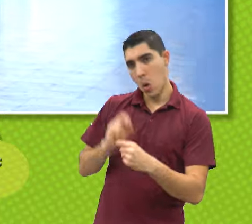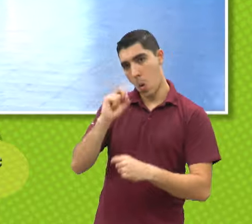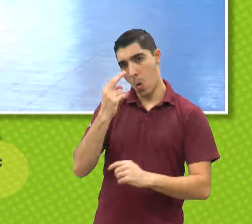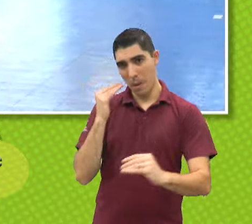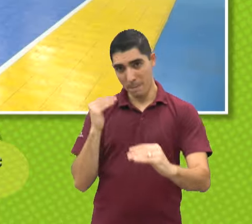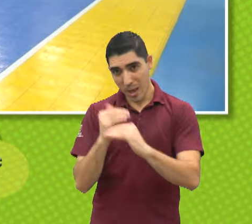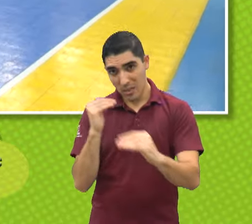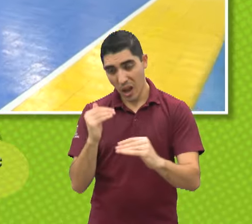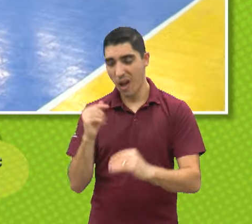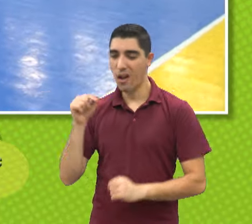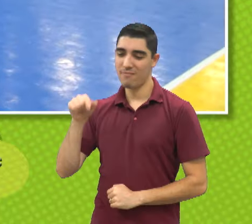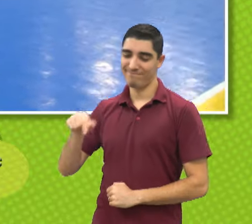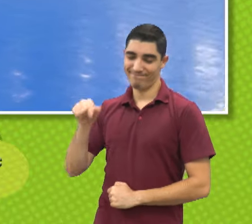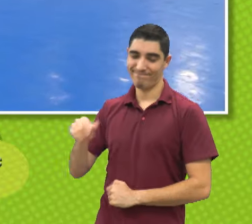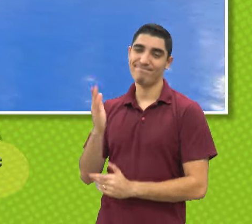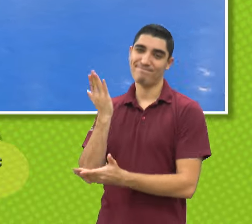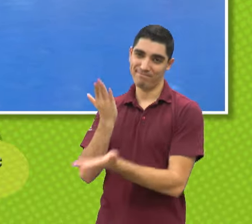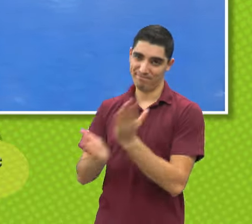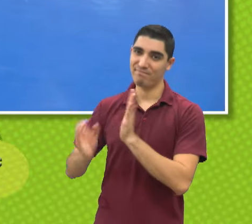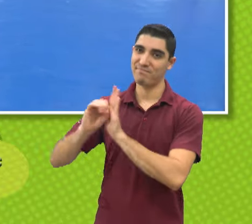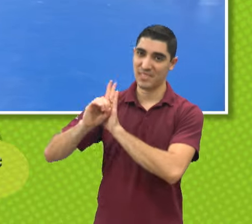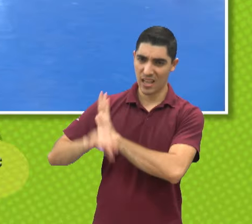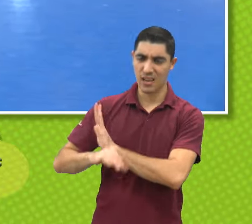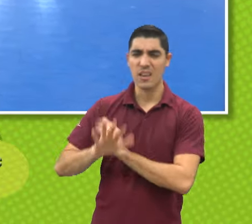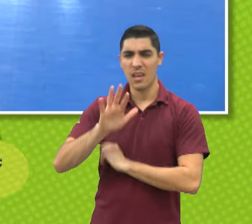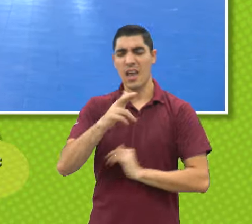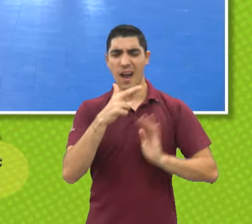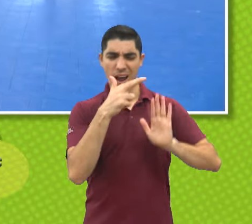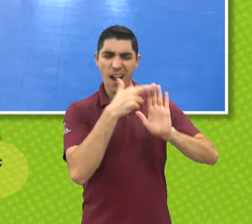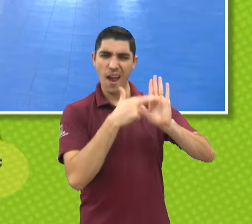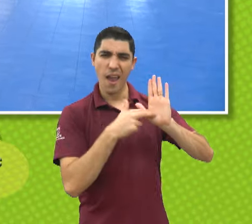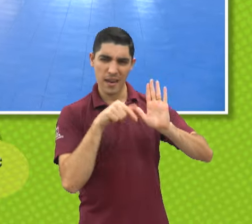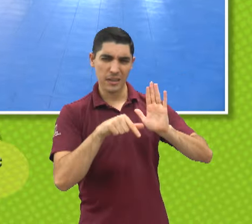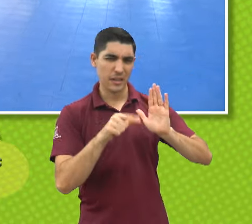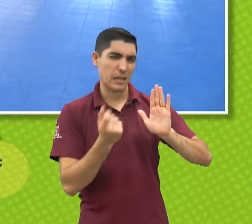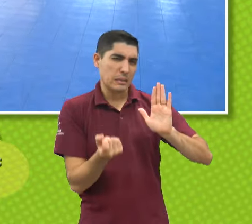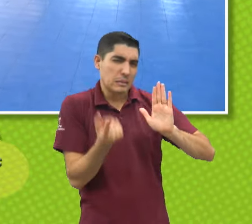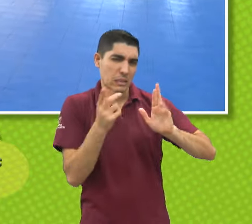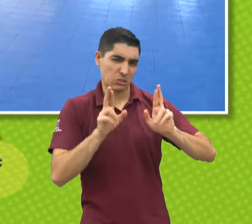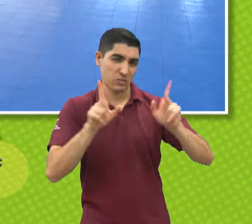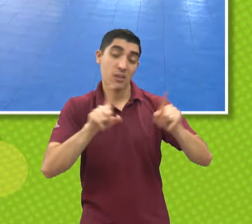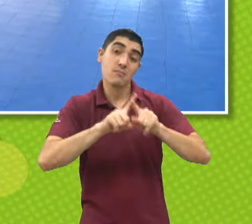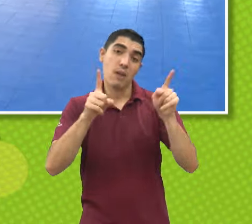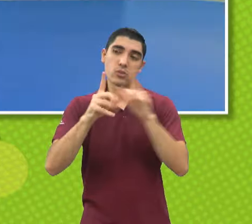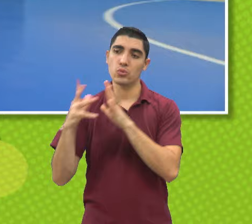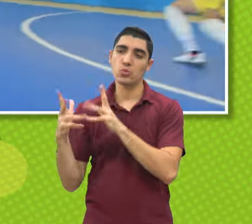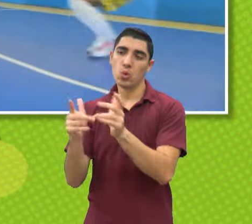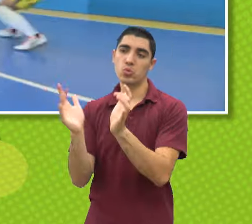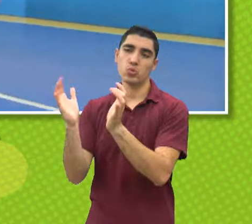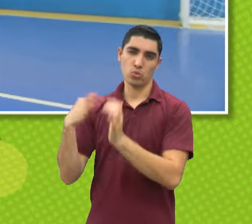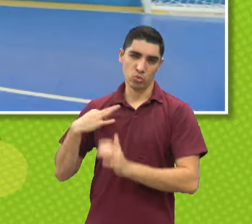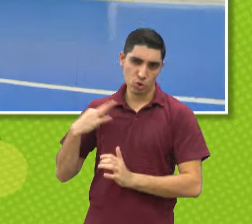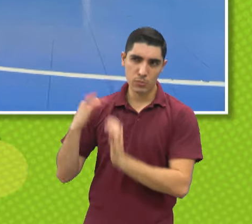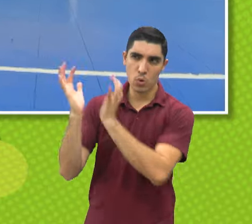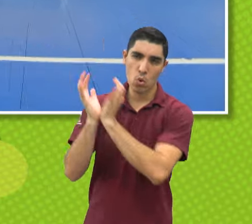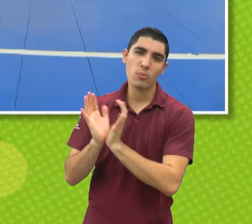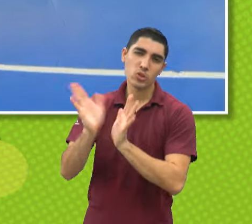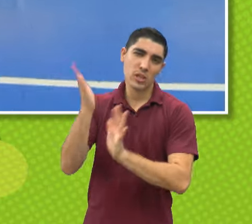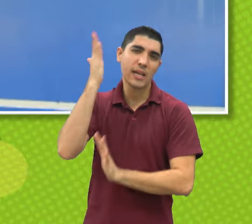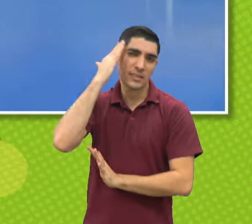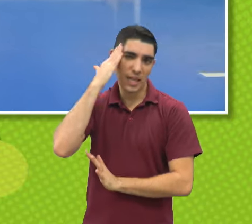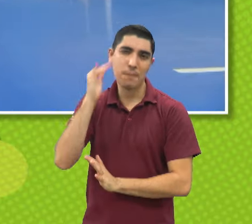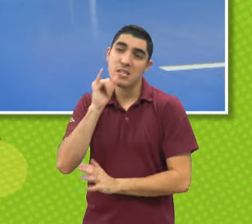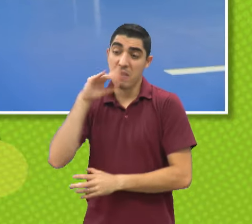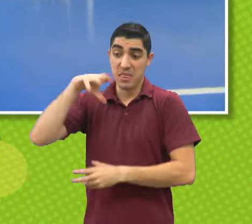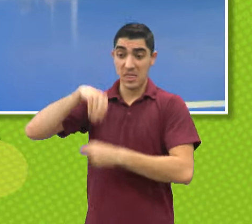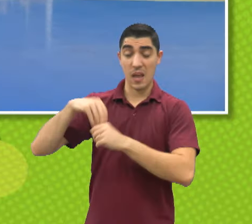José estará eliminado. É um regulamento meio estranho, mas já era sabido desde o começo. Não tem aquela vantagem, né, por jogar em casa, até porque